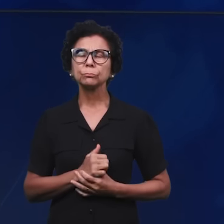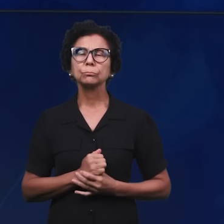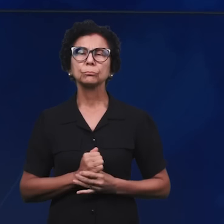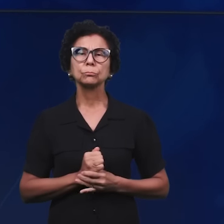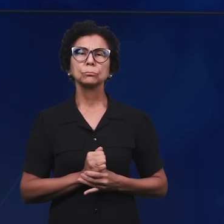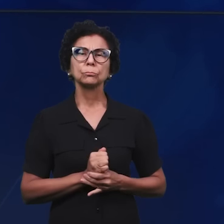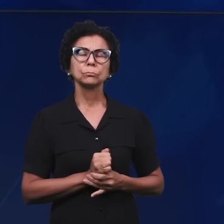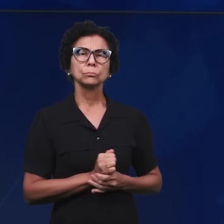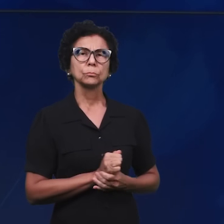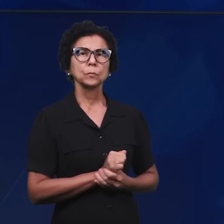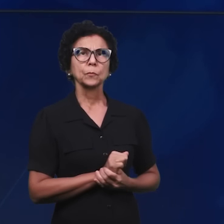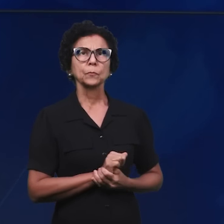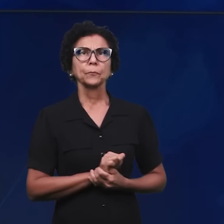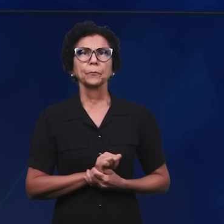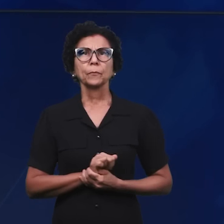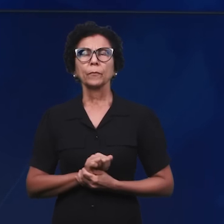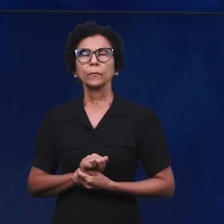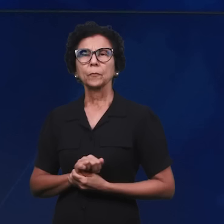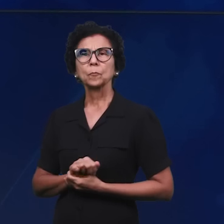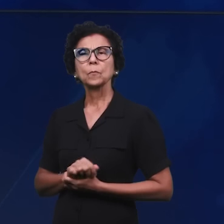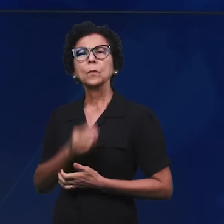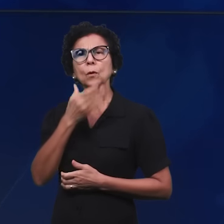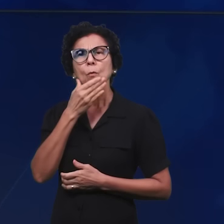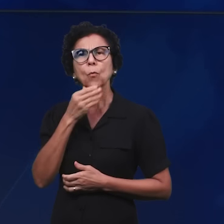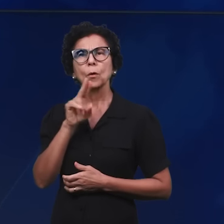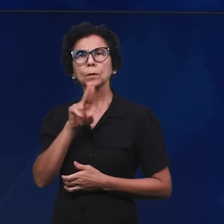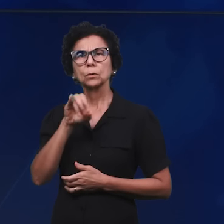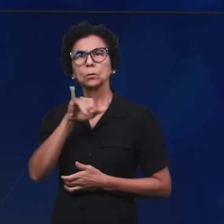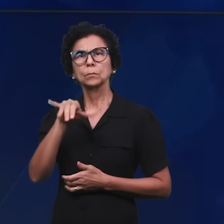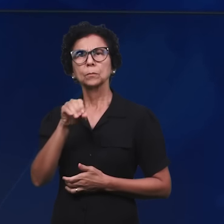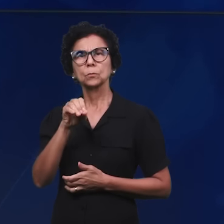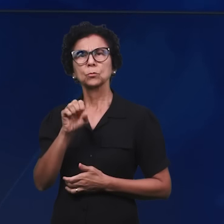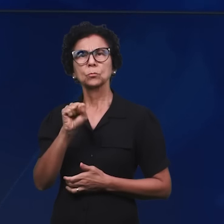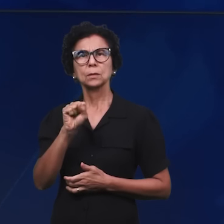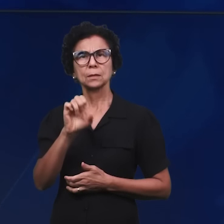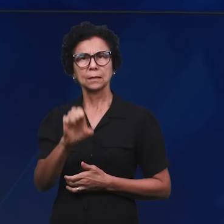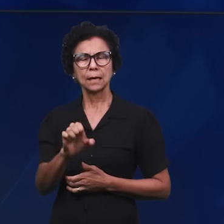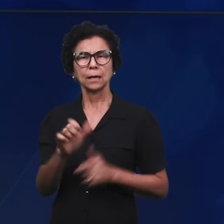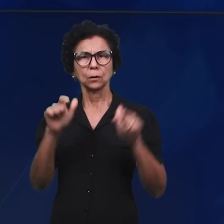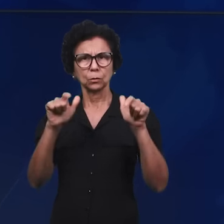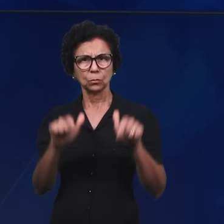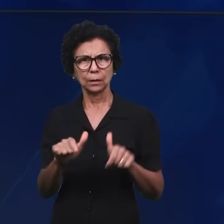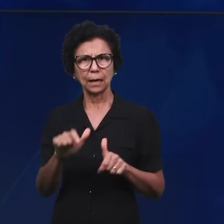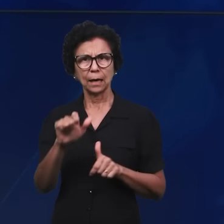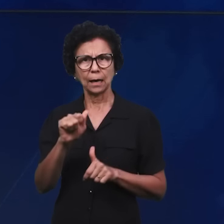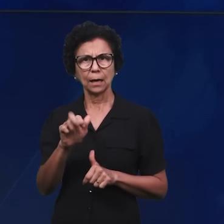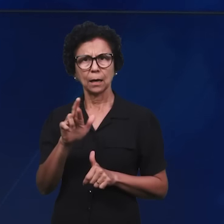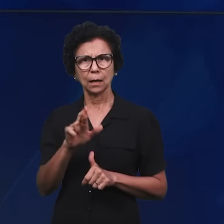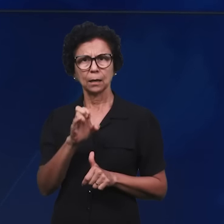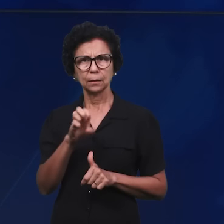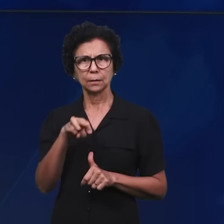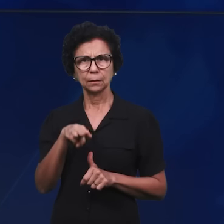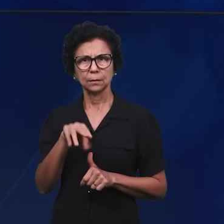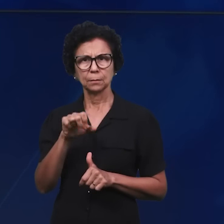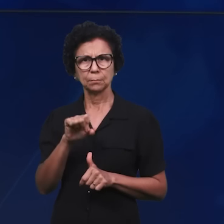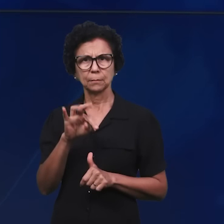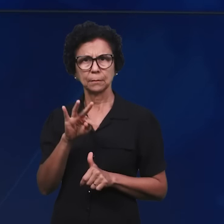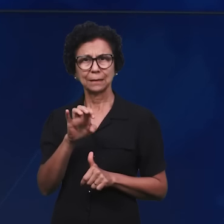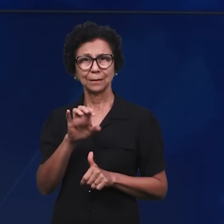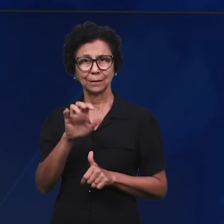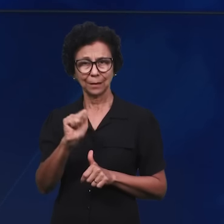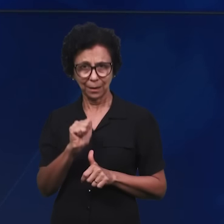A palavra de Deus nos fala de José de Arimateia. Todos os 4 evangelhos